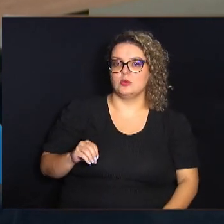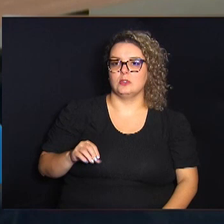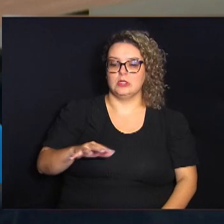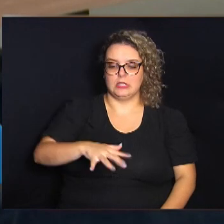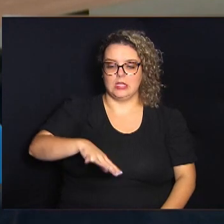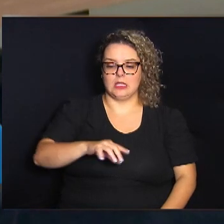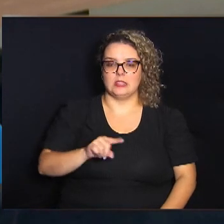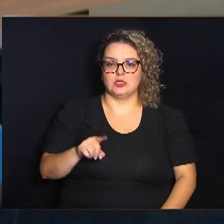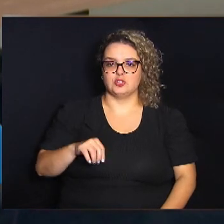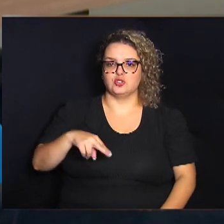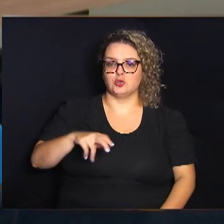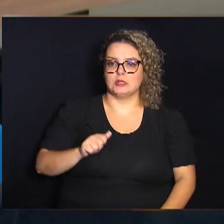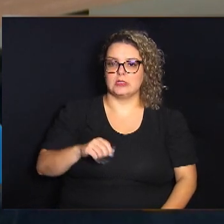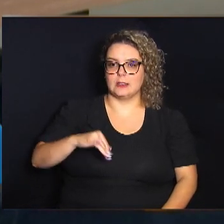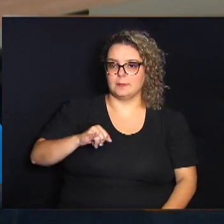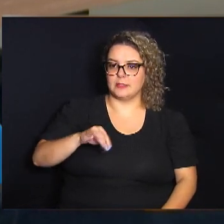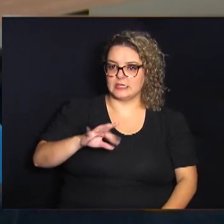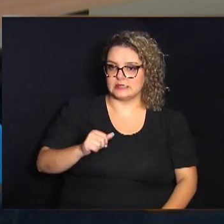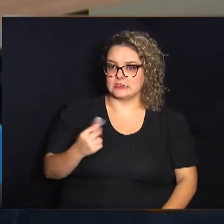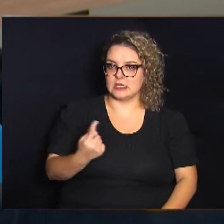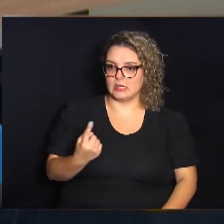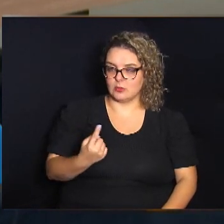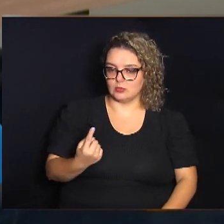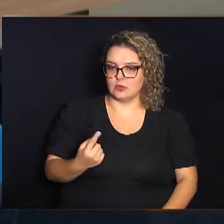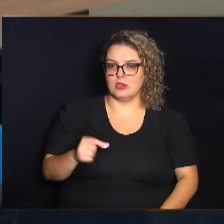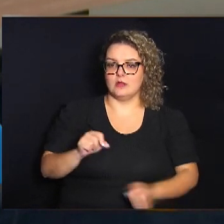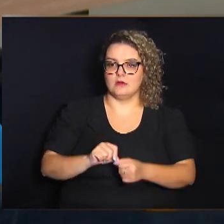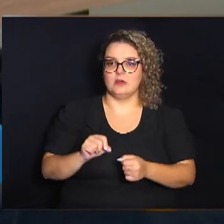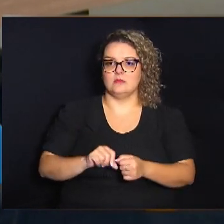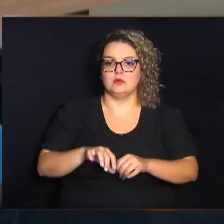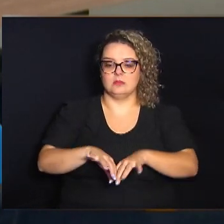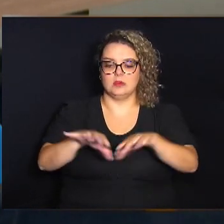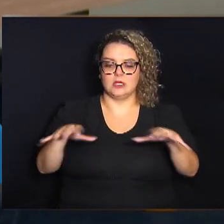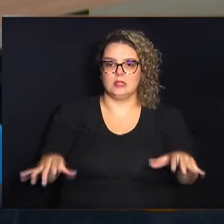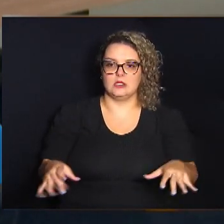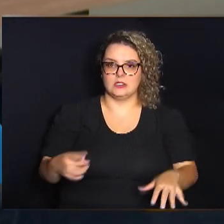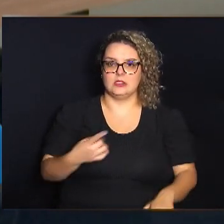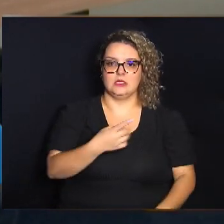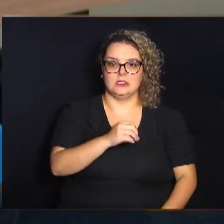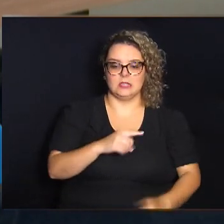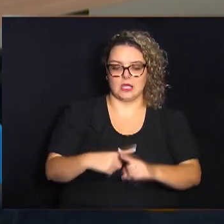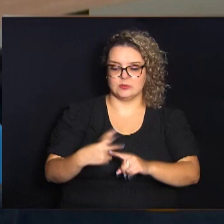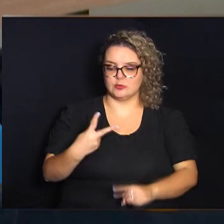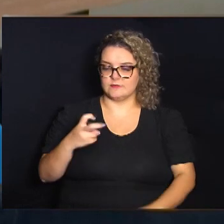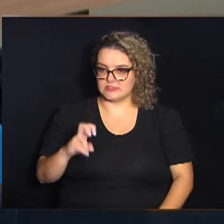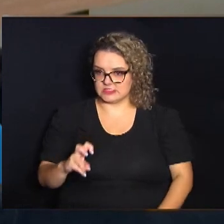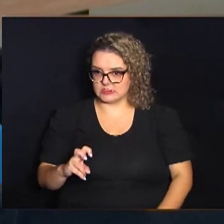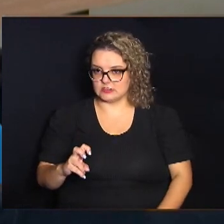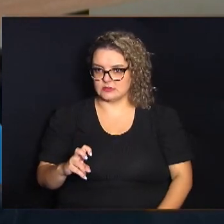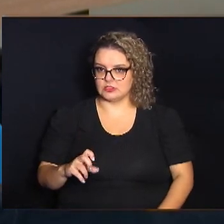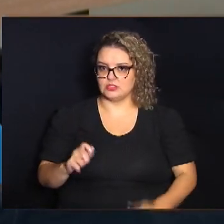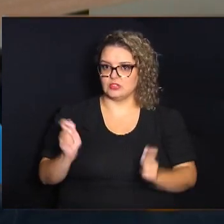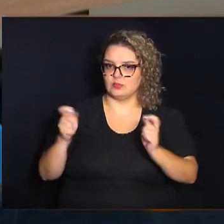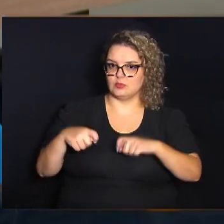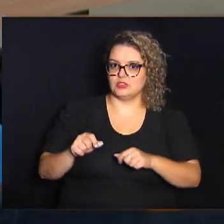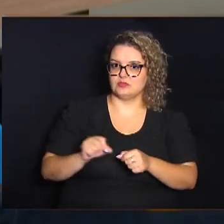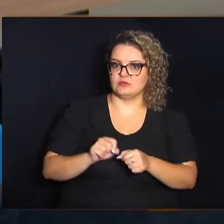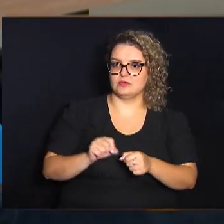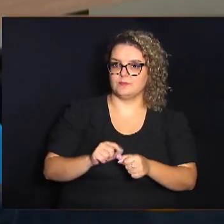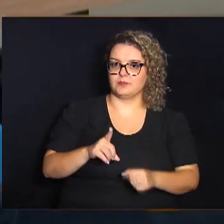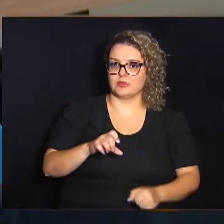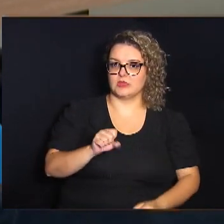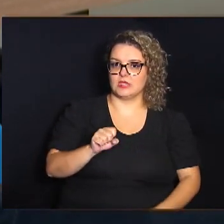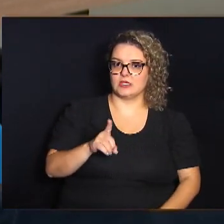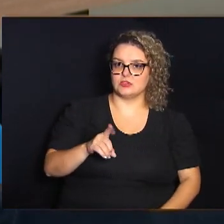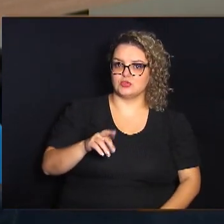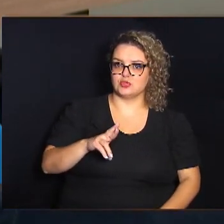tinha a possibilidade de fazer o desdobro em dois, tinha 10 de frente por 25, tinha a possibilidade de fazer o desdobro por 2